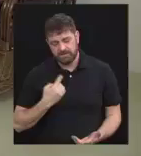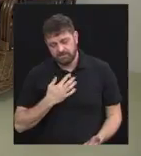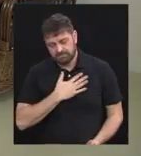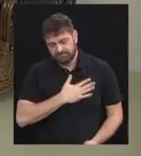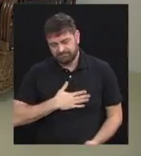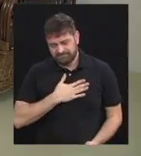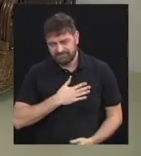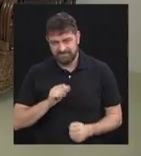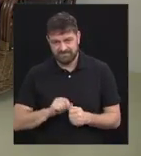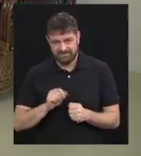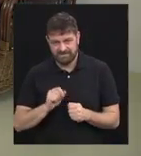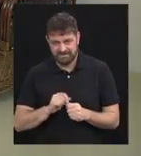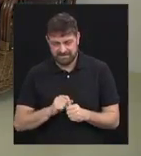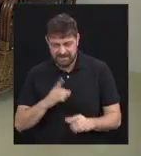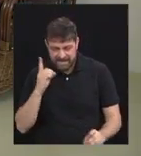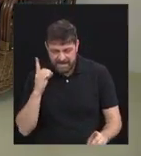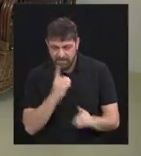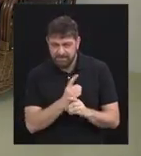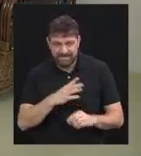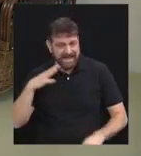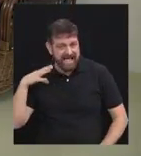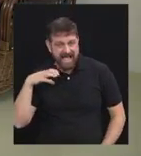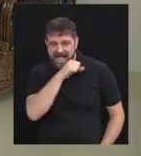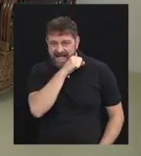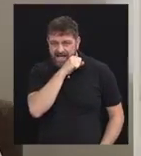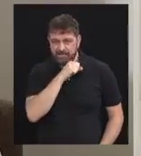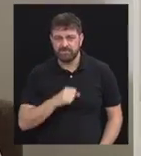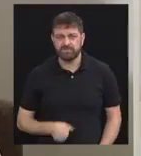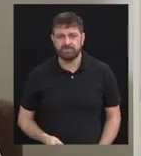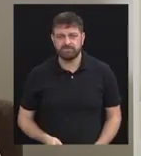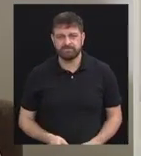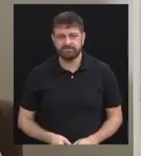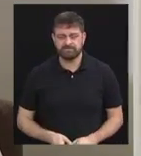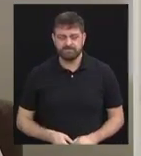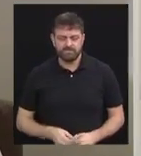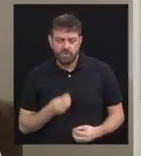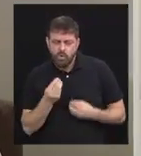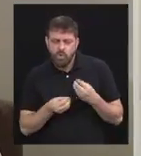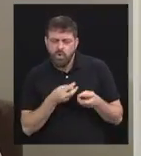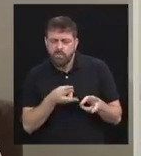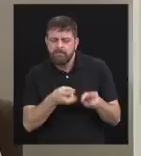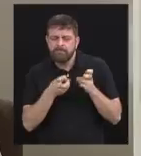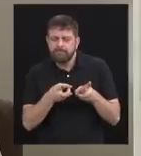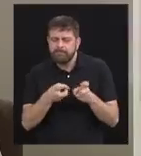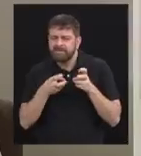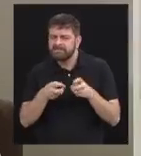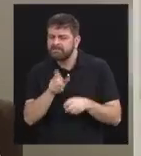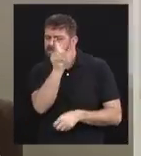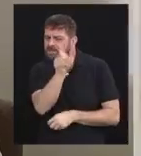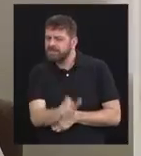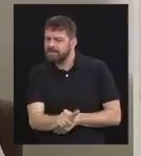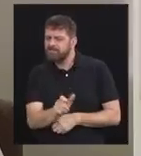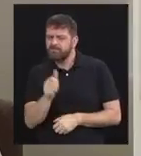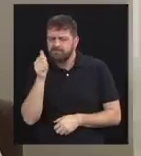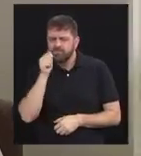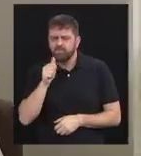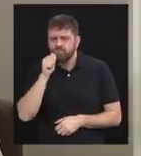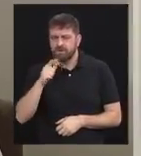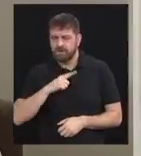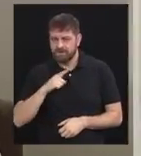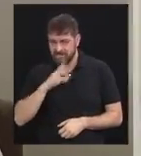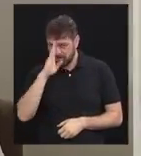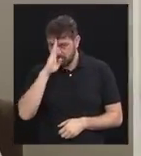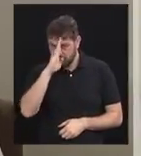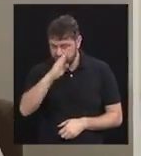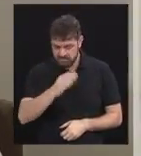gostaríamos muito de fazer diagnóstico sem sintoma. Quais são os sinais e sintomas que podem aparecer? O